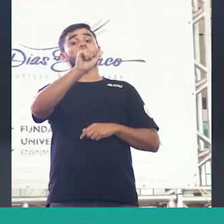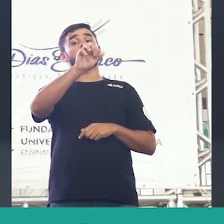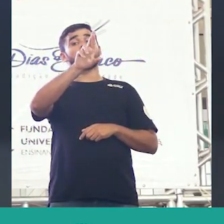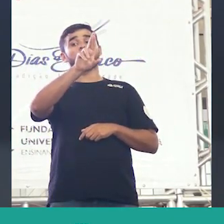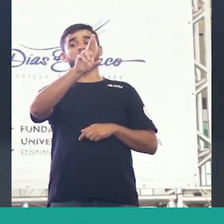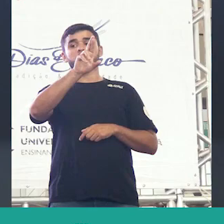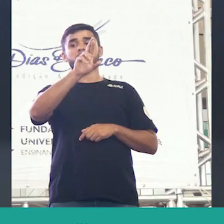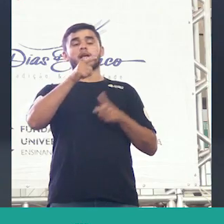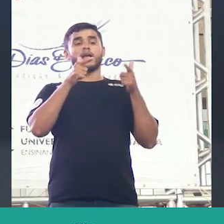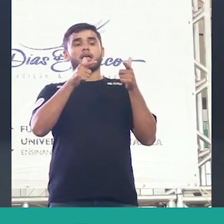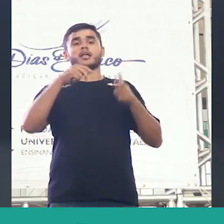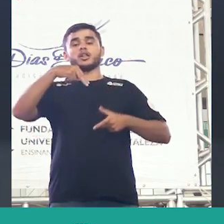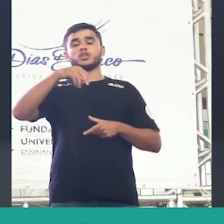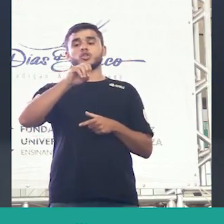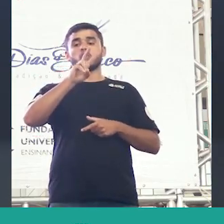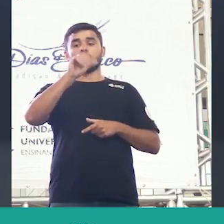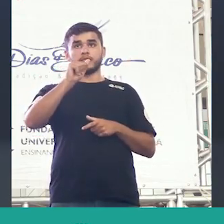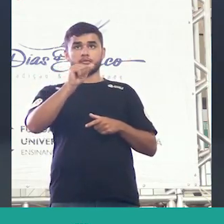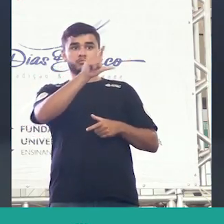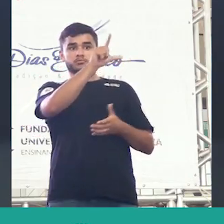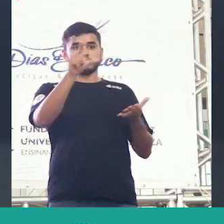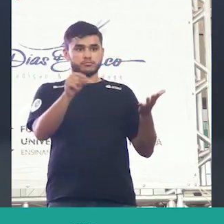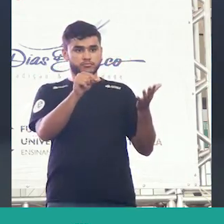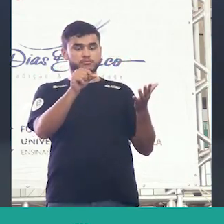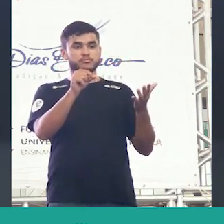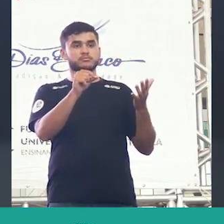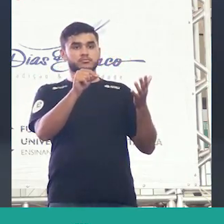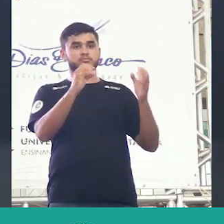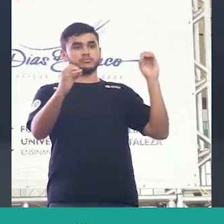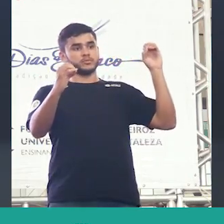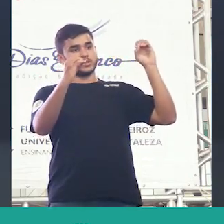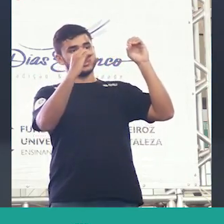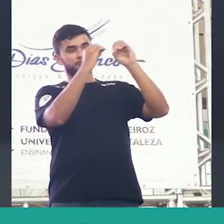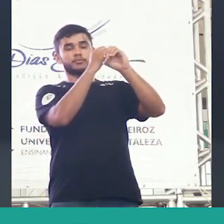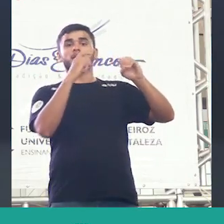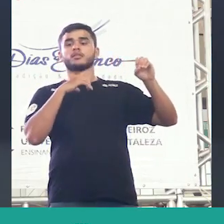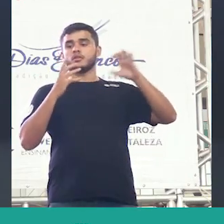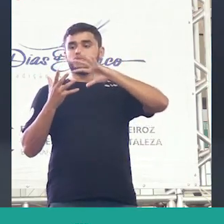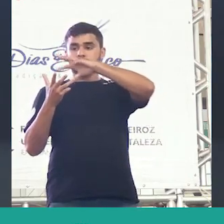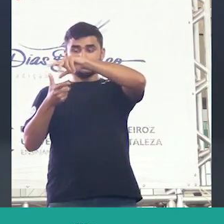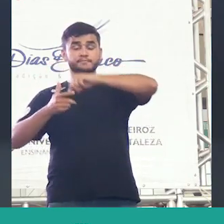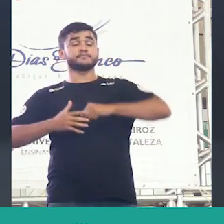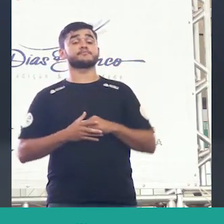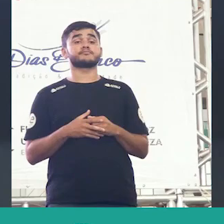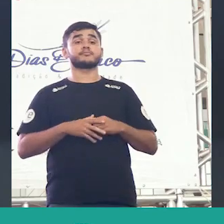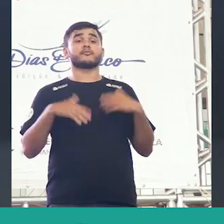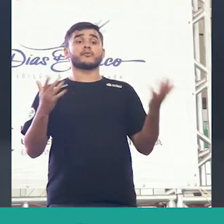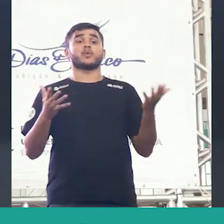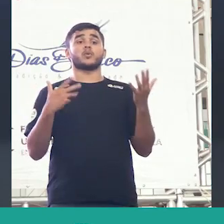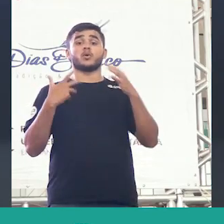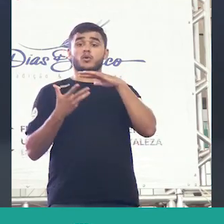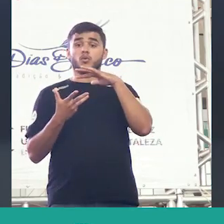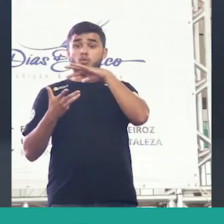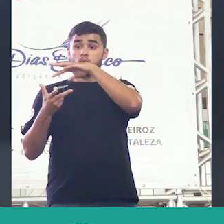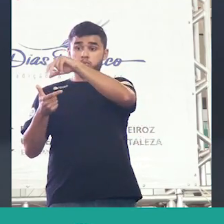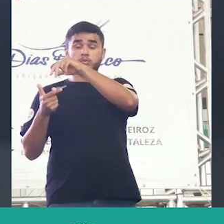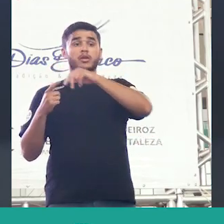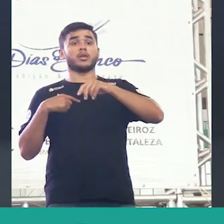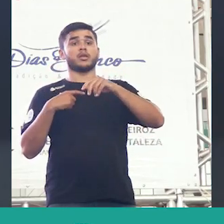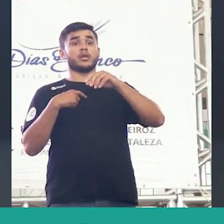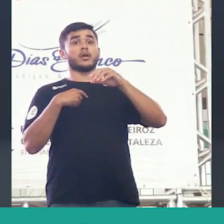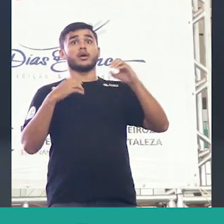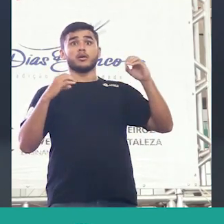Lua nova é a única que fica entre a Terra e o Sol. Qual é aquela que é capaz de provocar eclipse